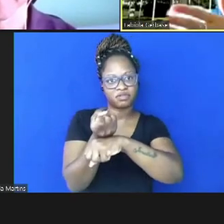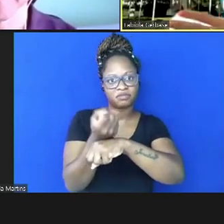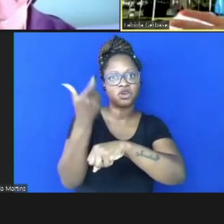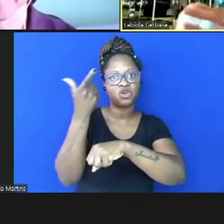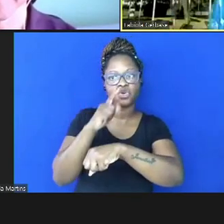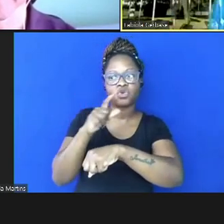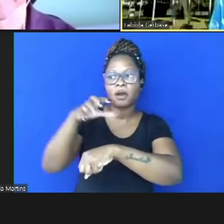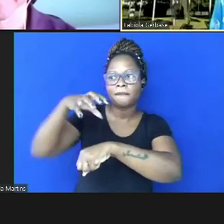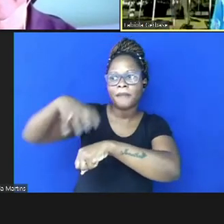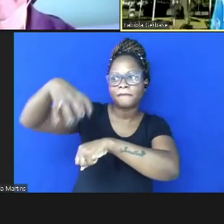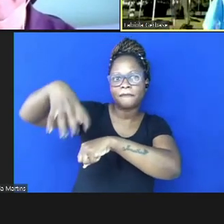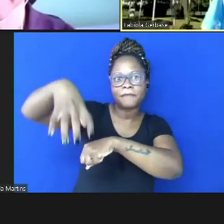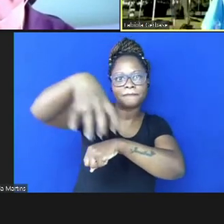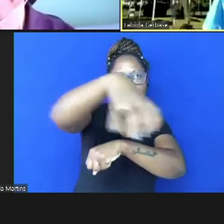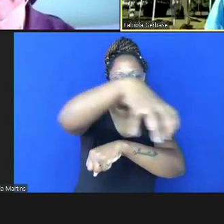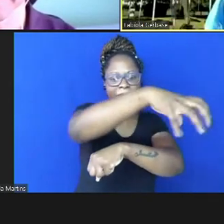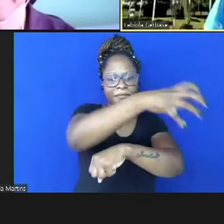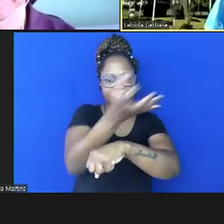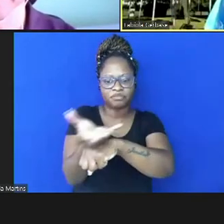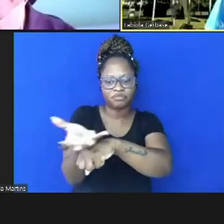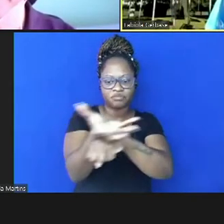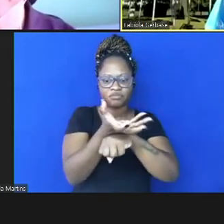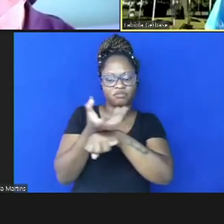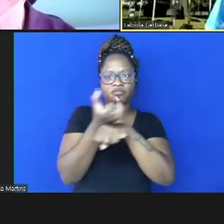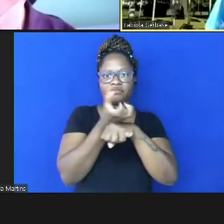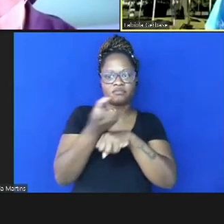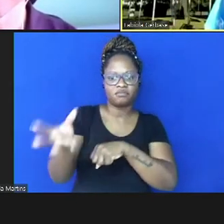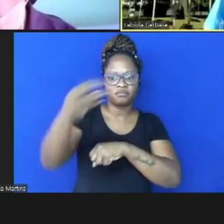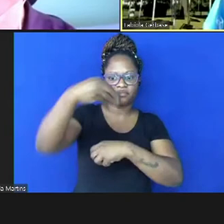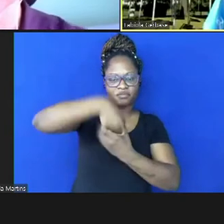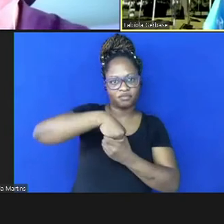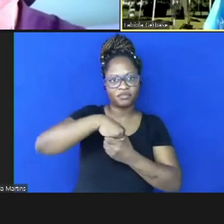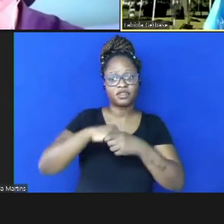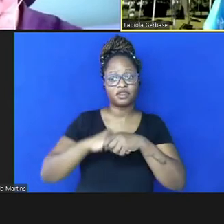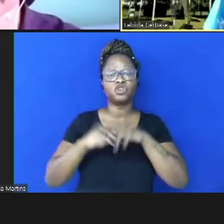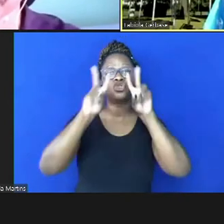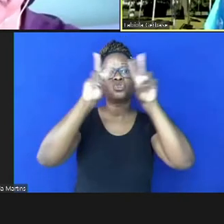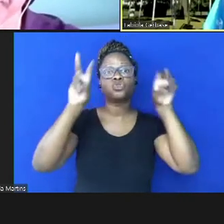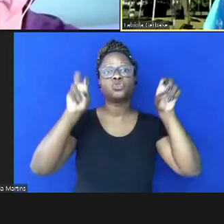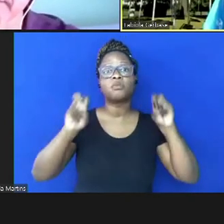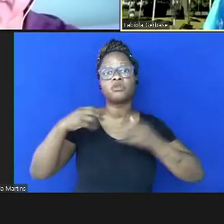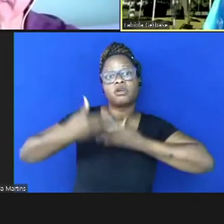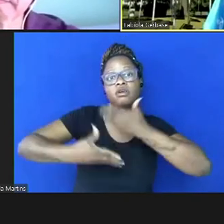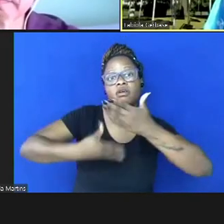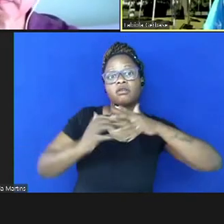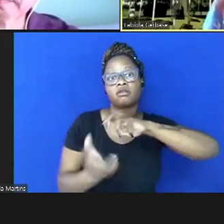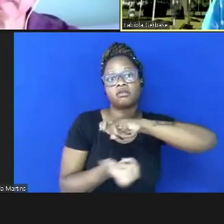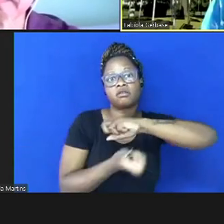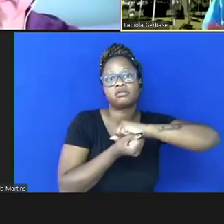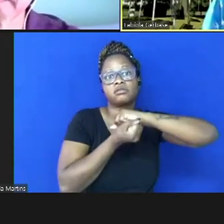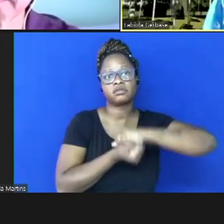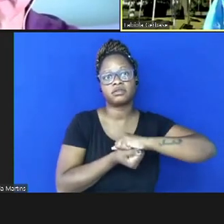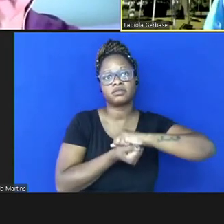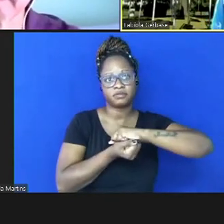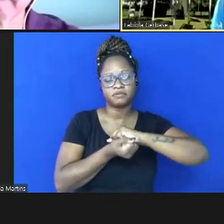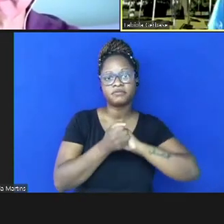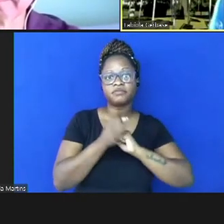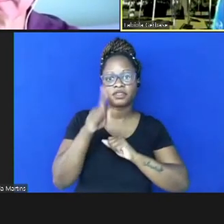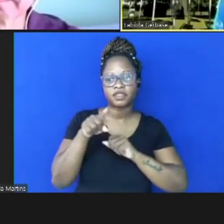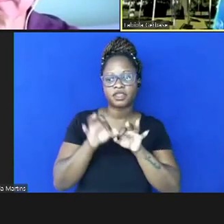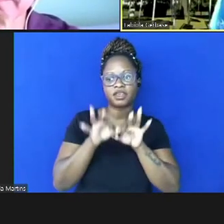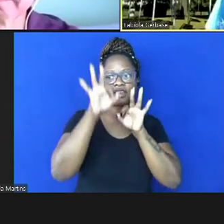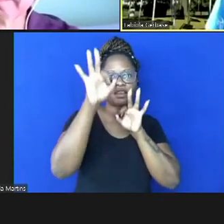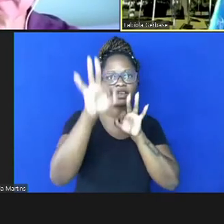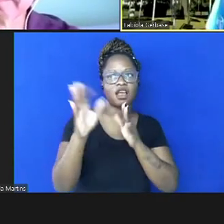várias áreas do conhecimento, você colocar esse foco no desenvolvimento sustentável, e é um programa do DAD para alguns países, não é para países do